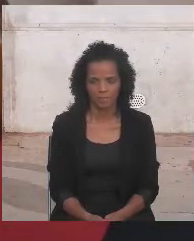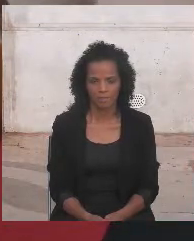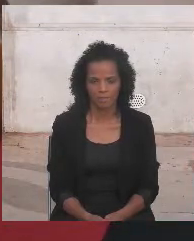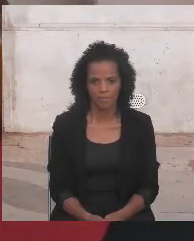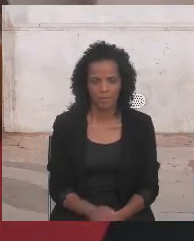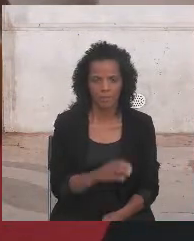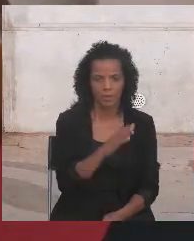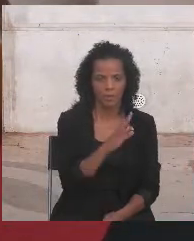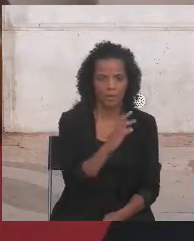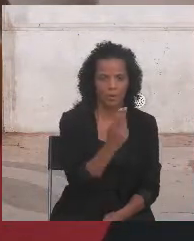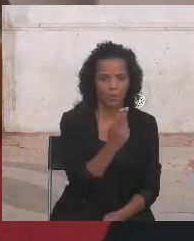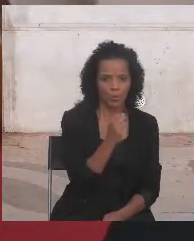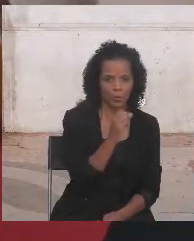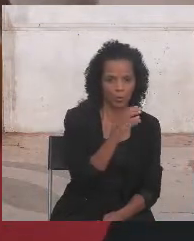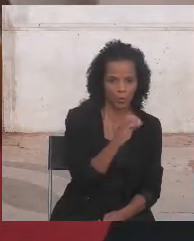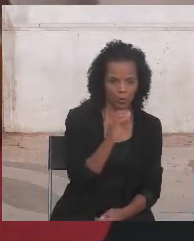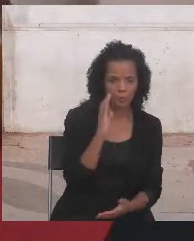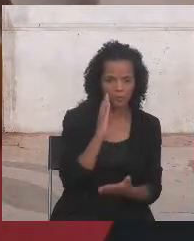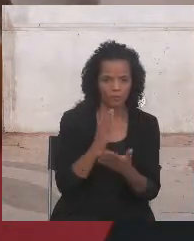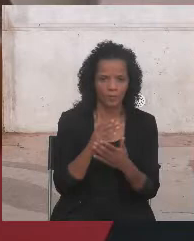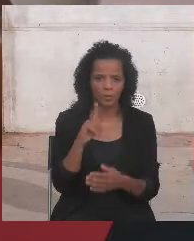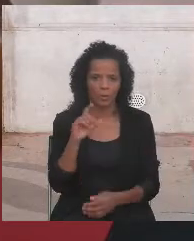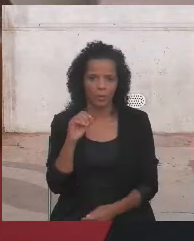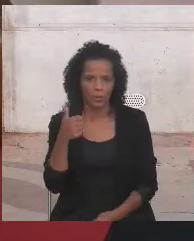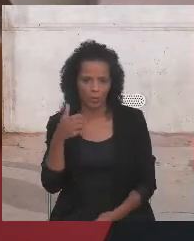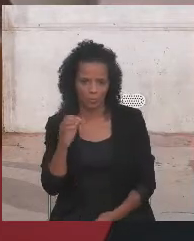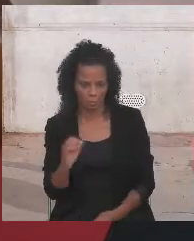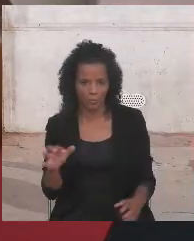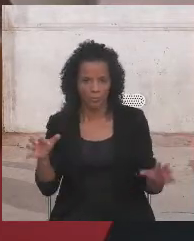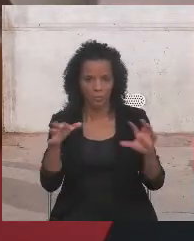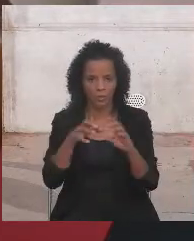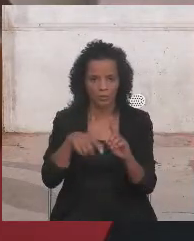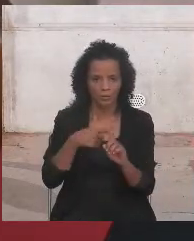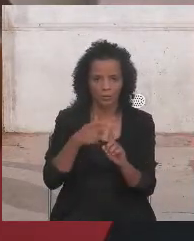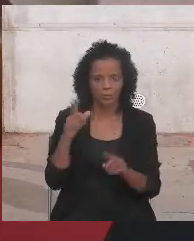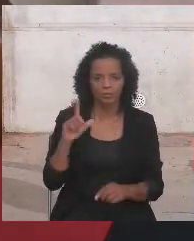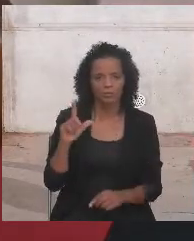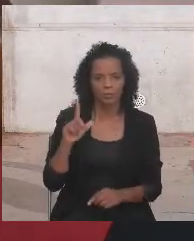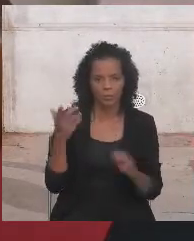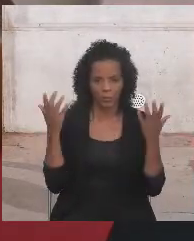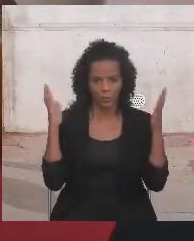Hugo Alberto Cordeiro Lobo, Coligação Mais Lisboa.